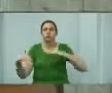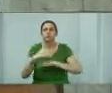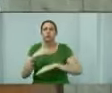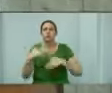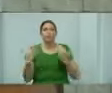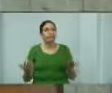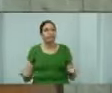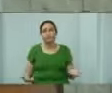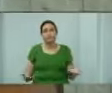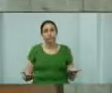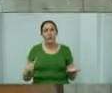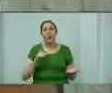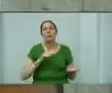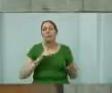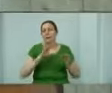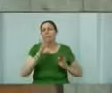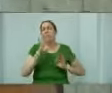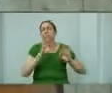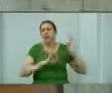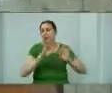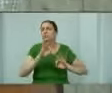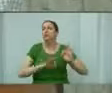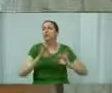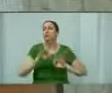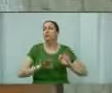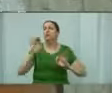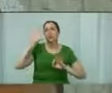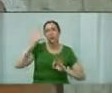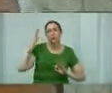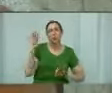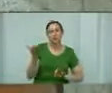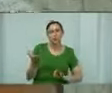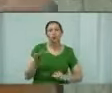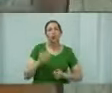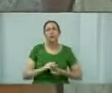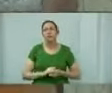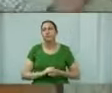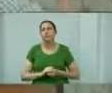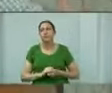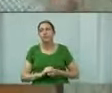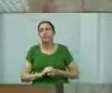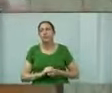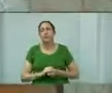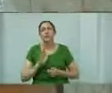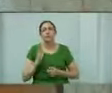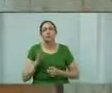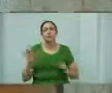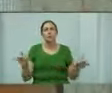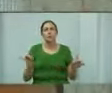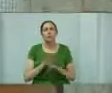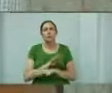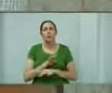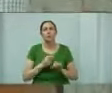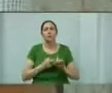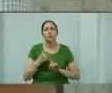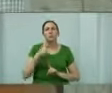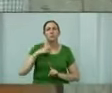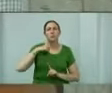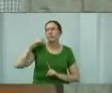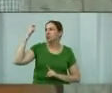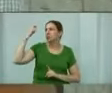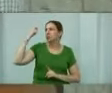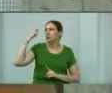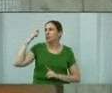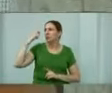isso nós temos um plano de mobilidade que trabalha em cima disso. Então, nós íamos fazer... Ele ficou pronto em, acho que em abril, maio. Quando é que ficou pronto,